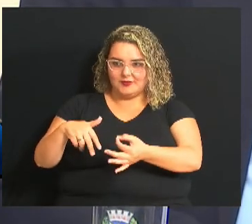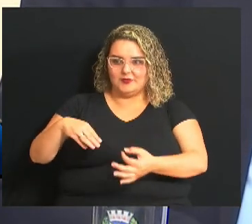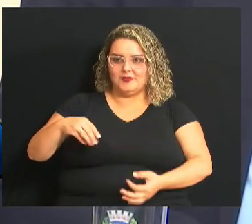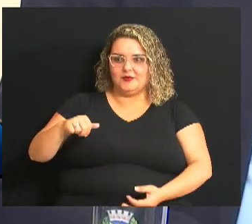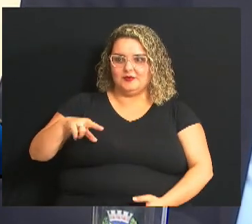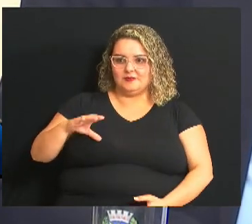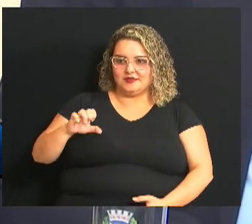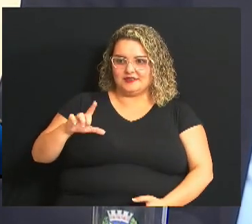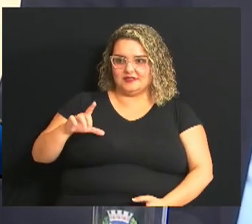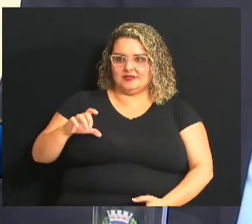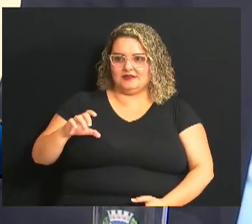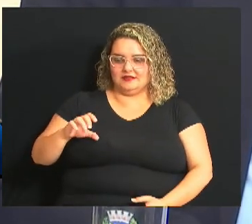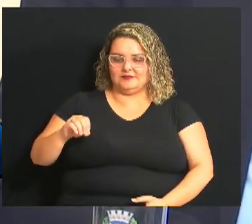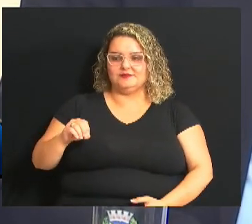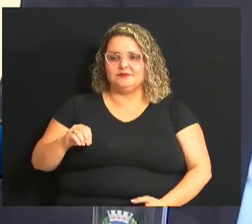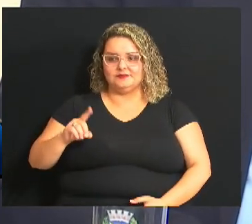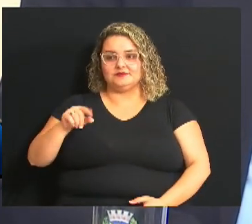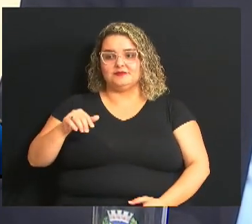uma façanha